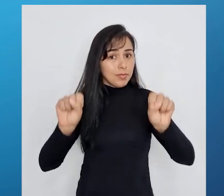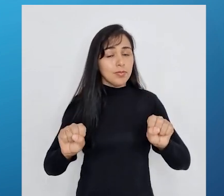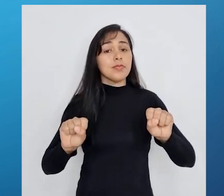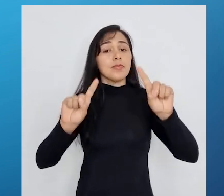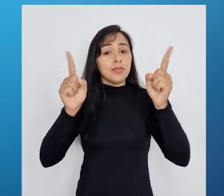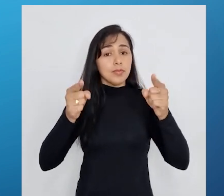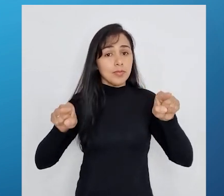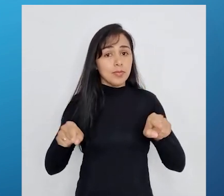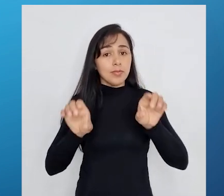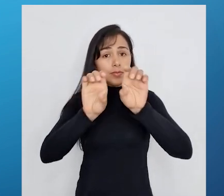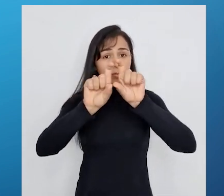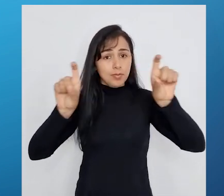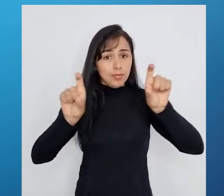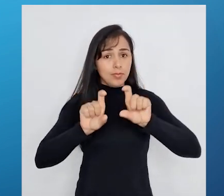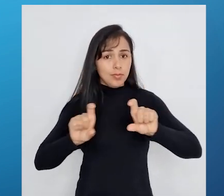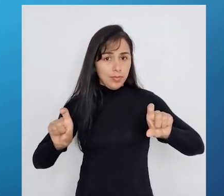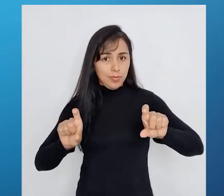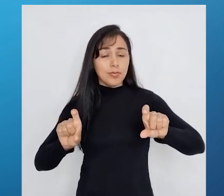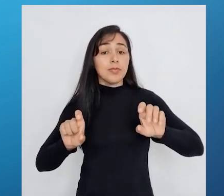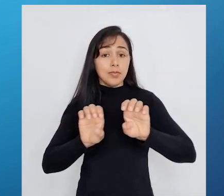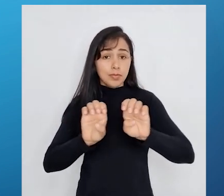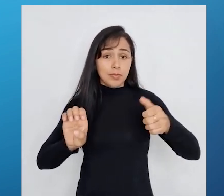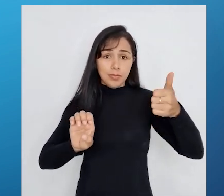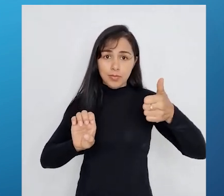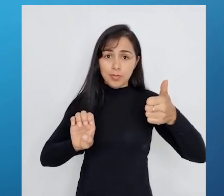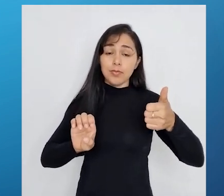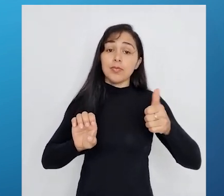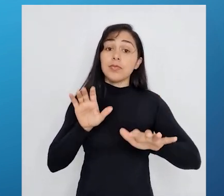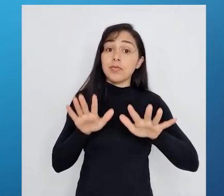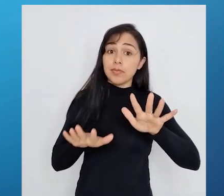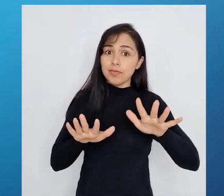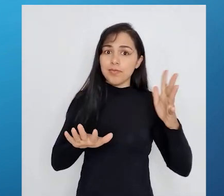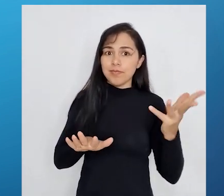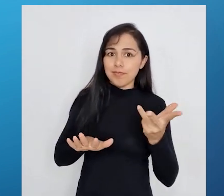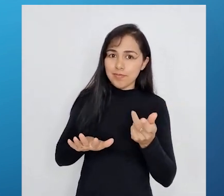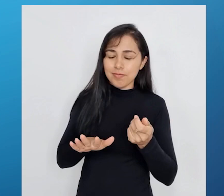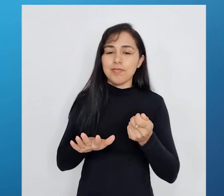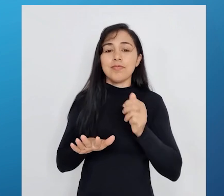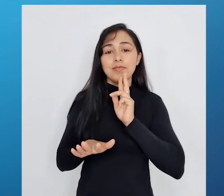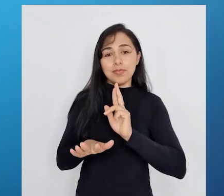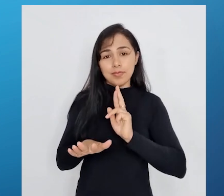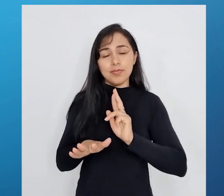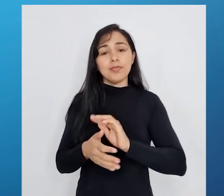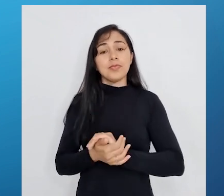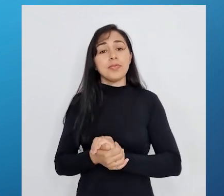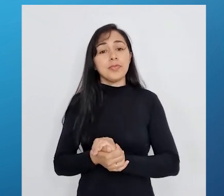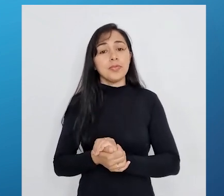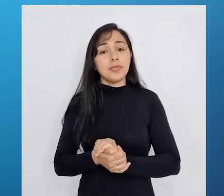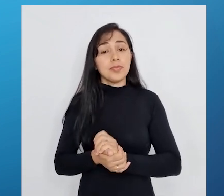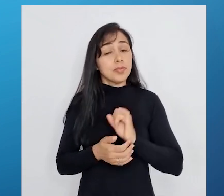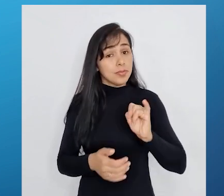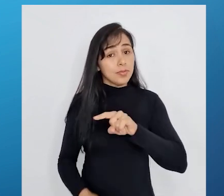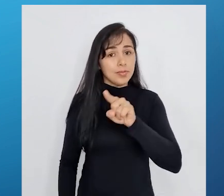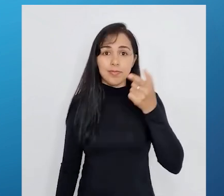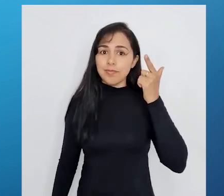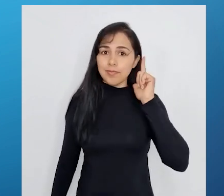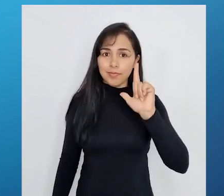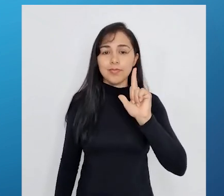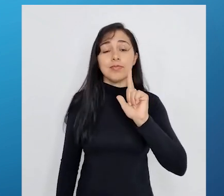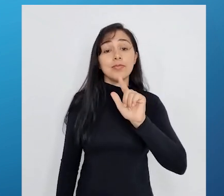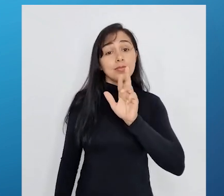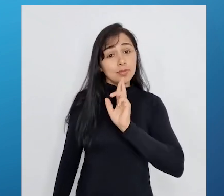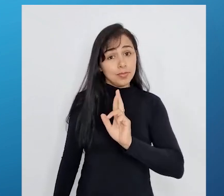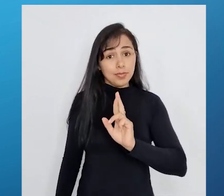também. Então vai depender muito da nossa habilidade, tá bom? E se você consegue fazer ou se você acha